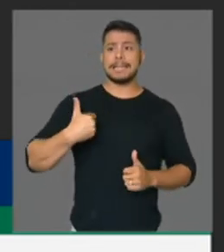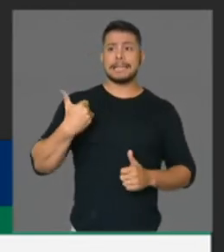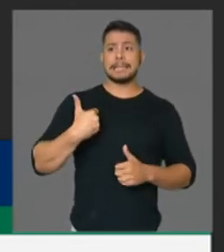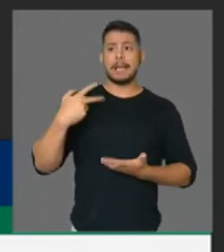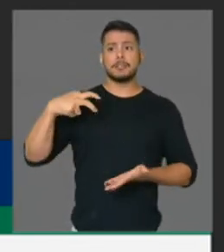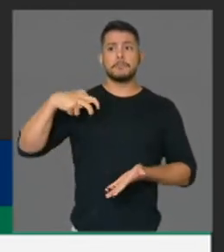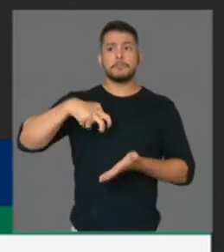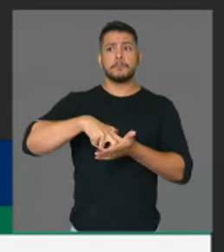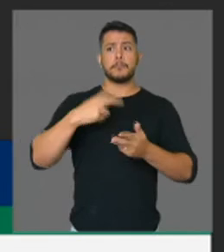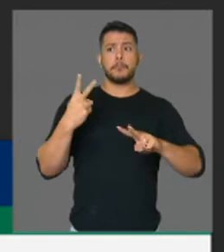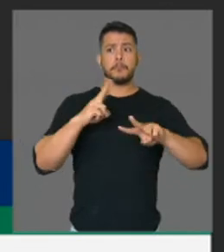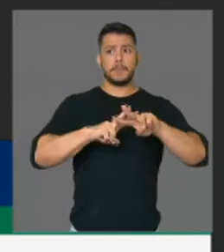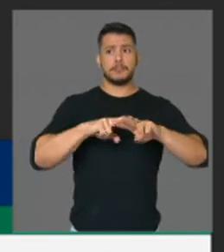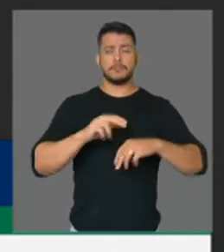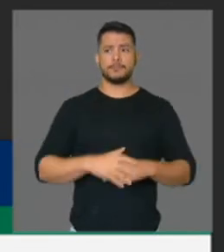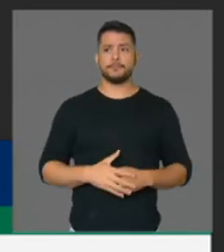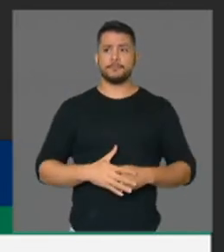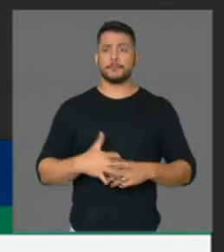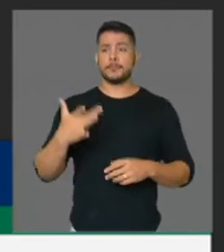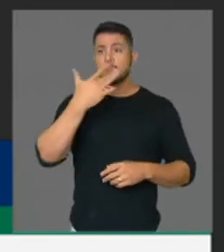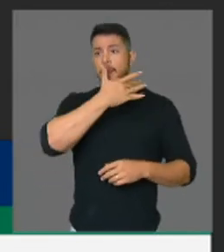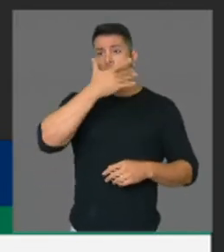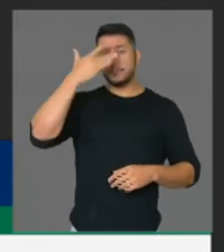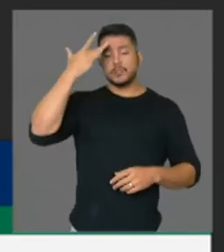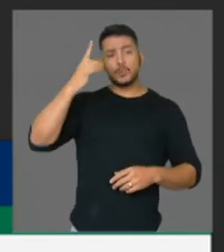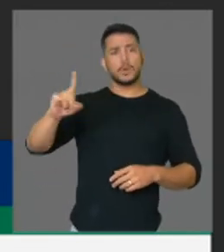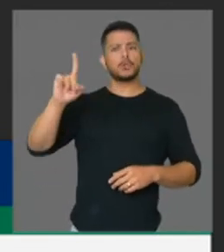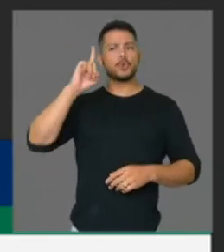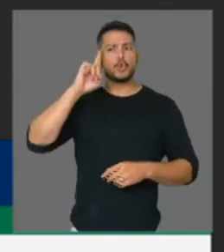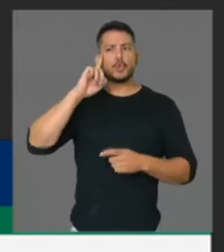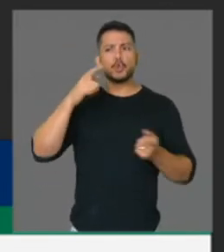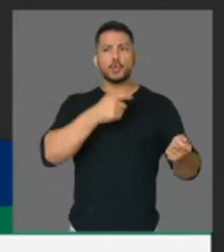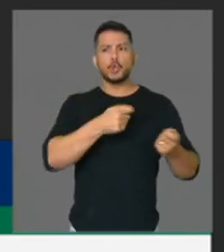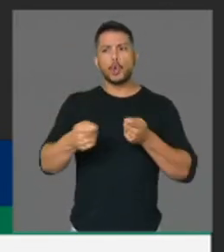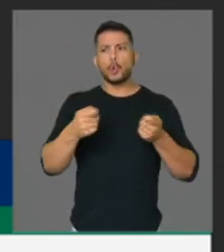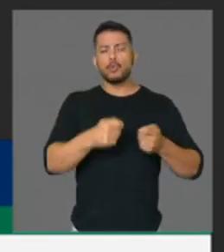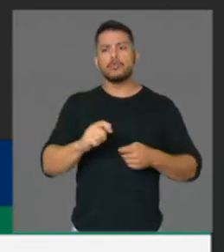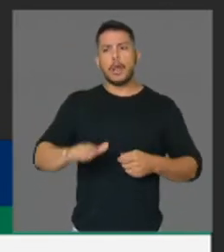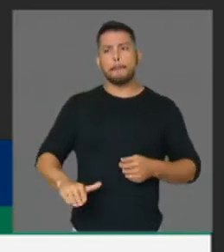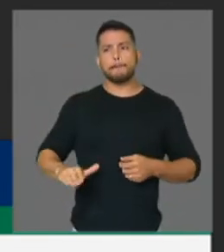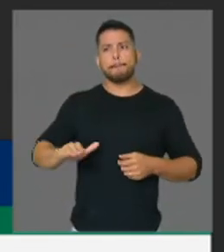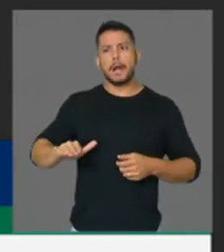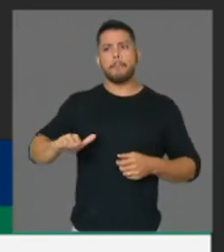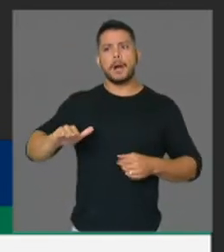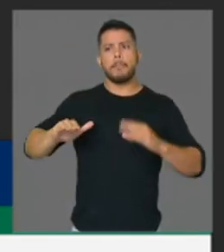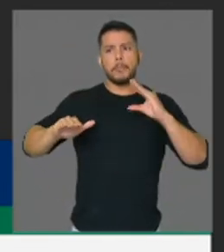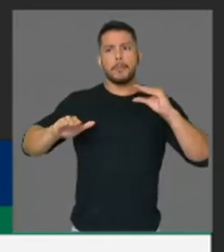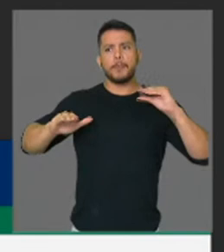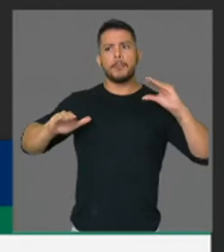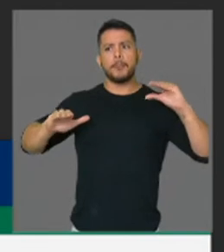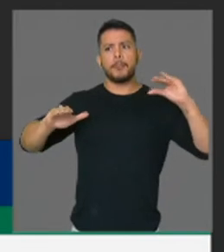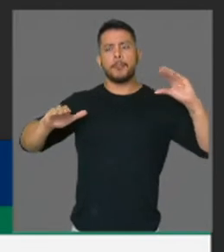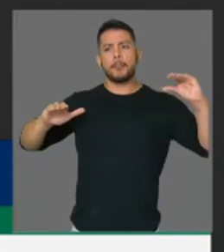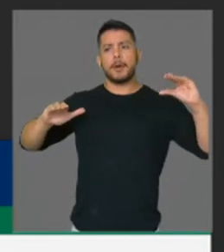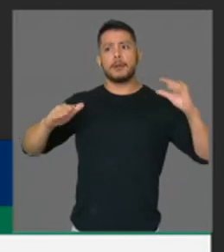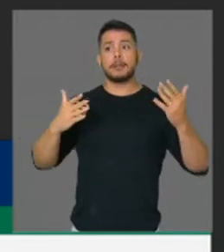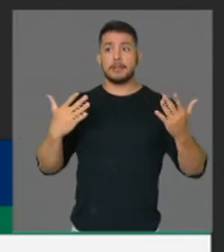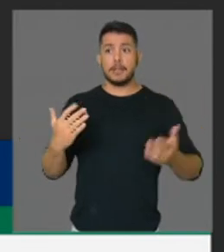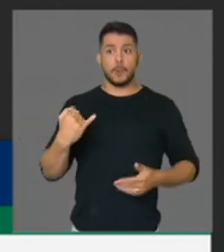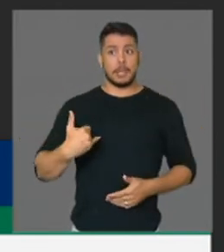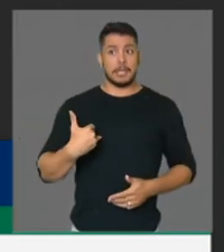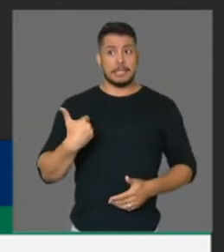O cidadão biologicamente cresce a cada dia, a cada ano, e não é justo que com 17 anos,